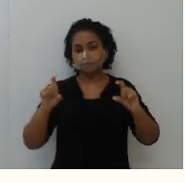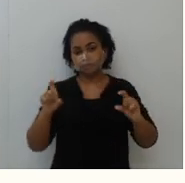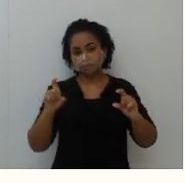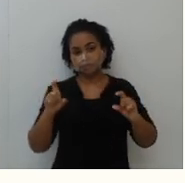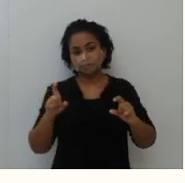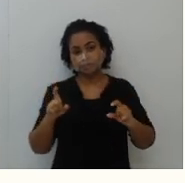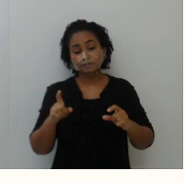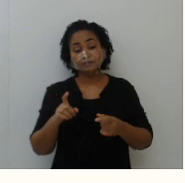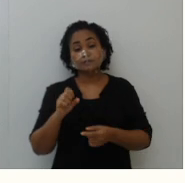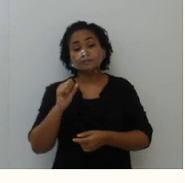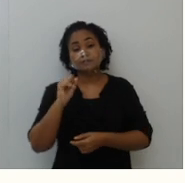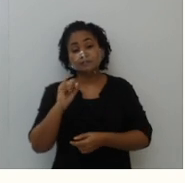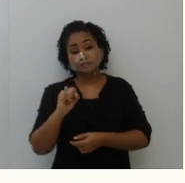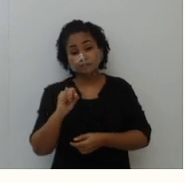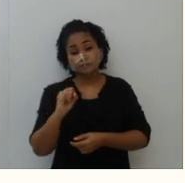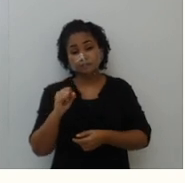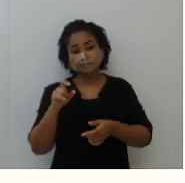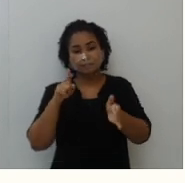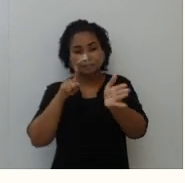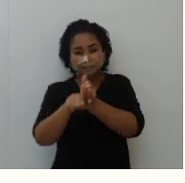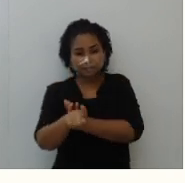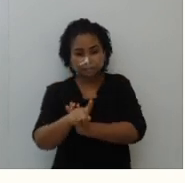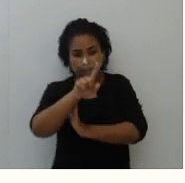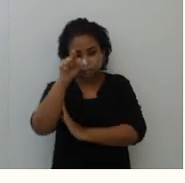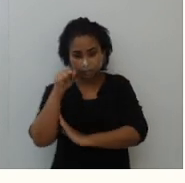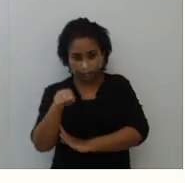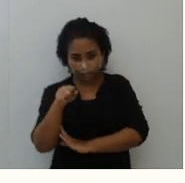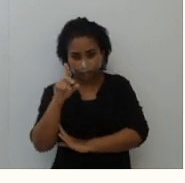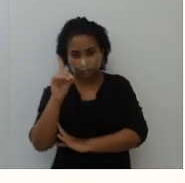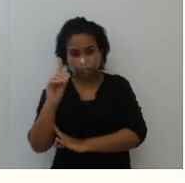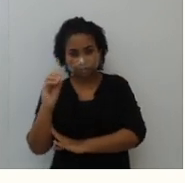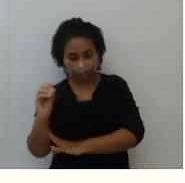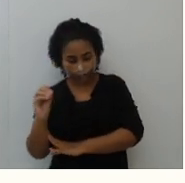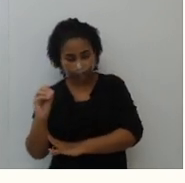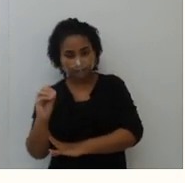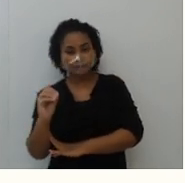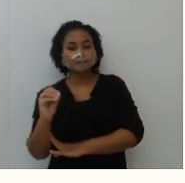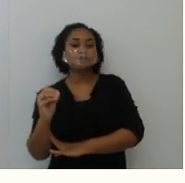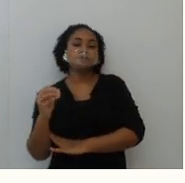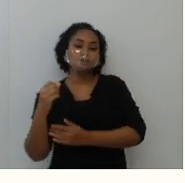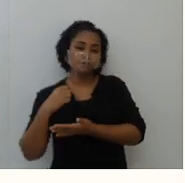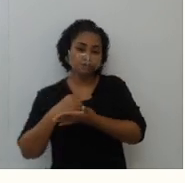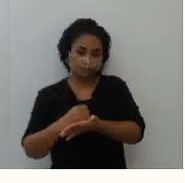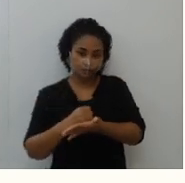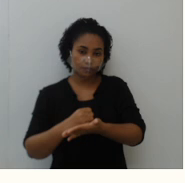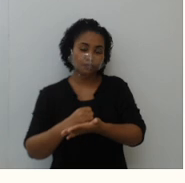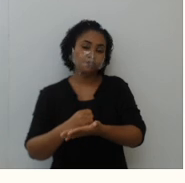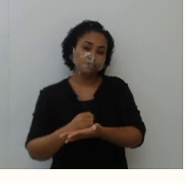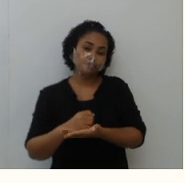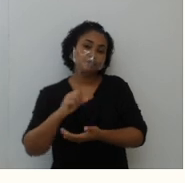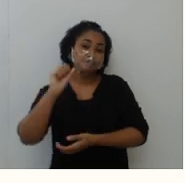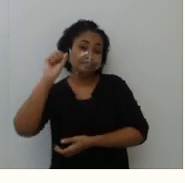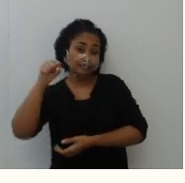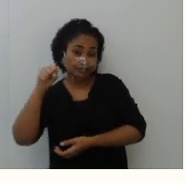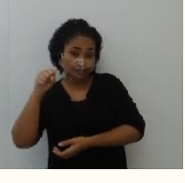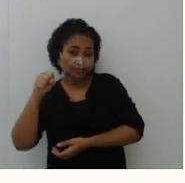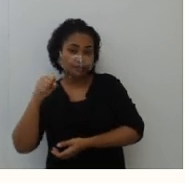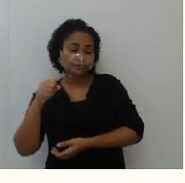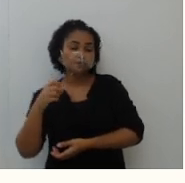do, resposta curta, do também. Você vai ter que responder com o verbo auxiliar do. Então, do you like pizza? Yes, I